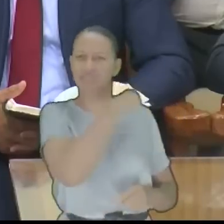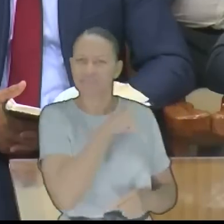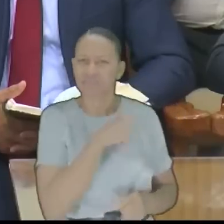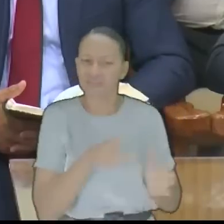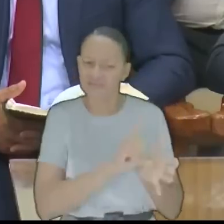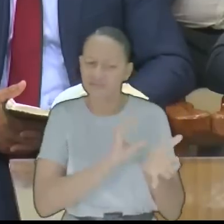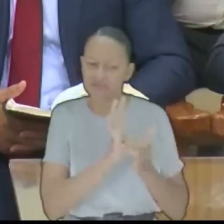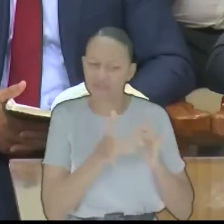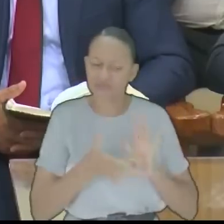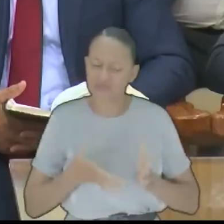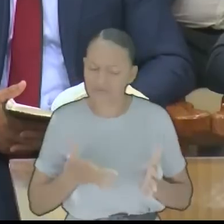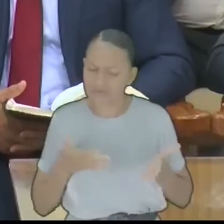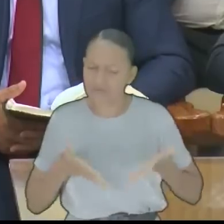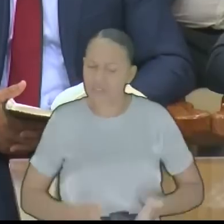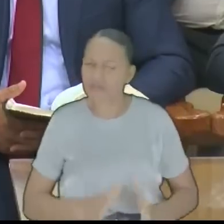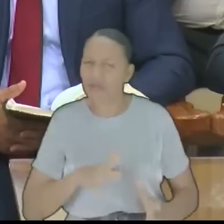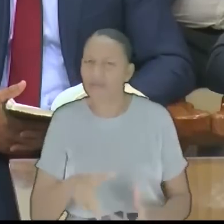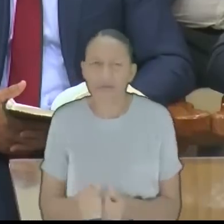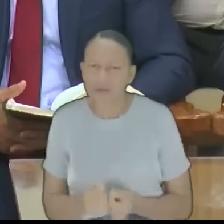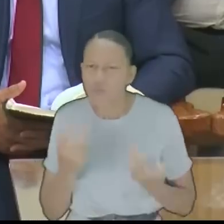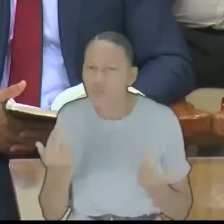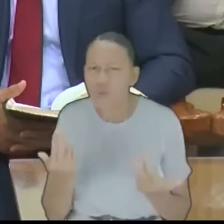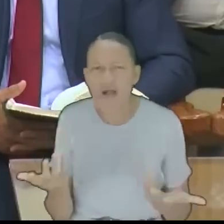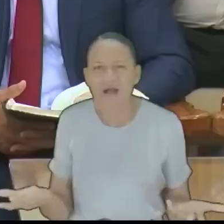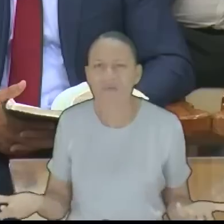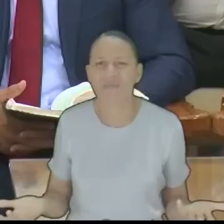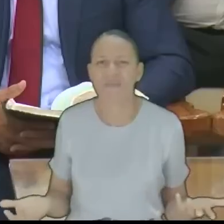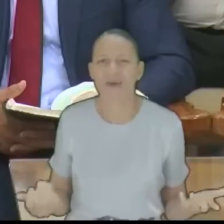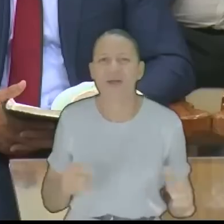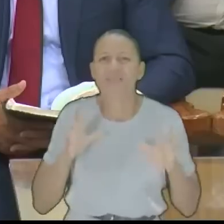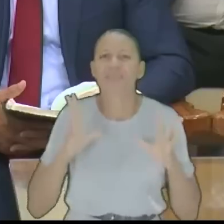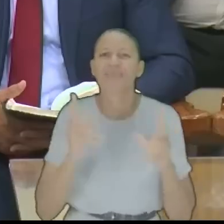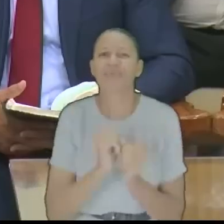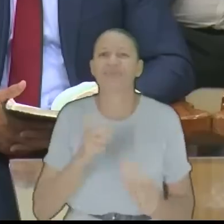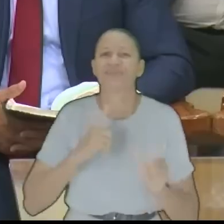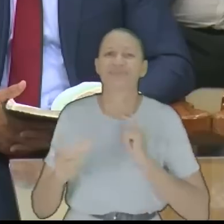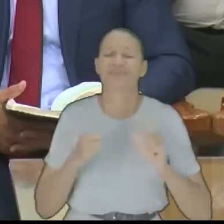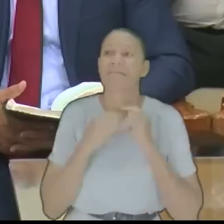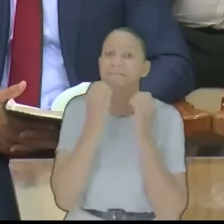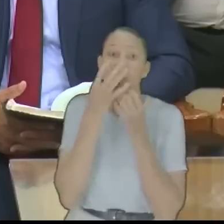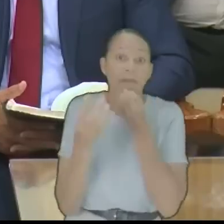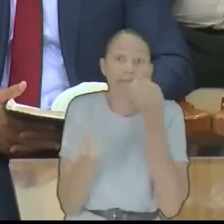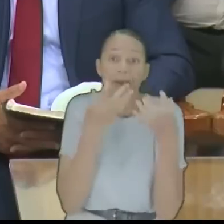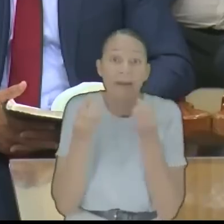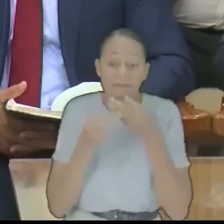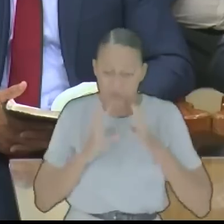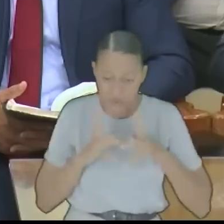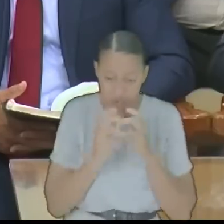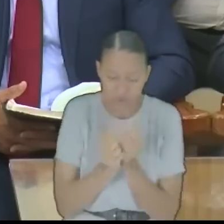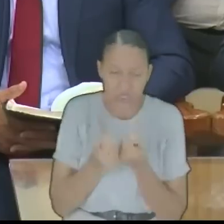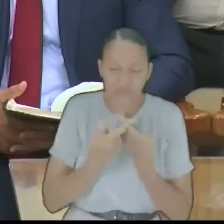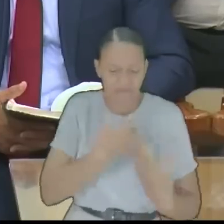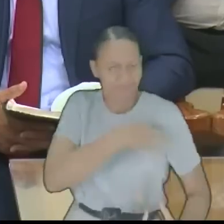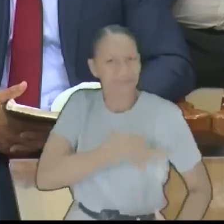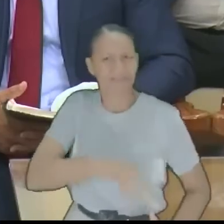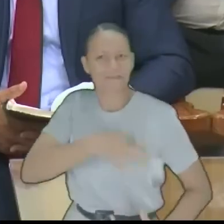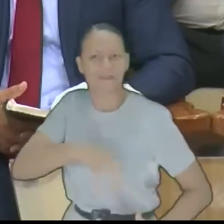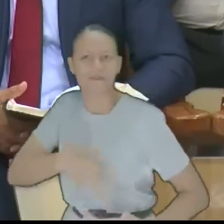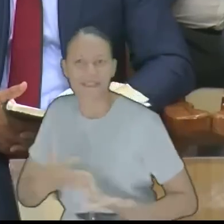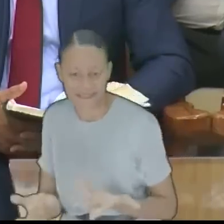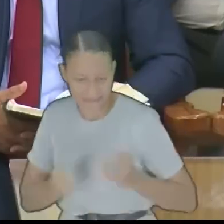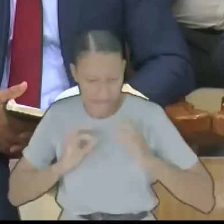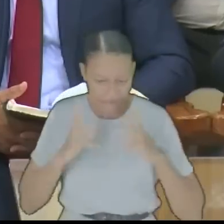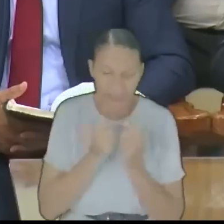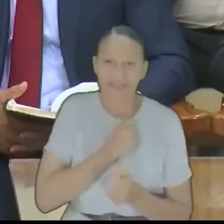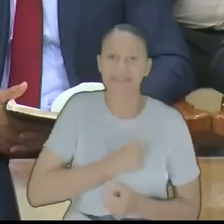de Cristo, como era antes de Cristo. Tudo que nós temos de bom, tudo que nós temos de justo, tudo que nós temos